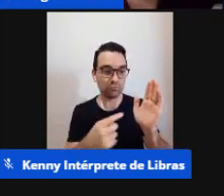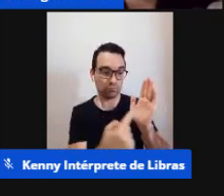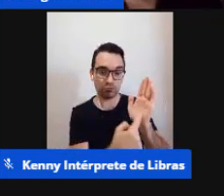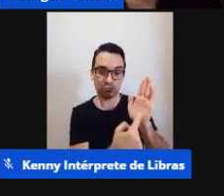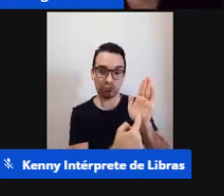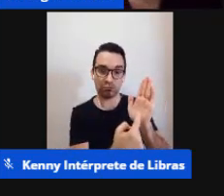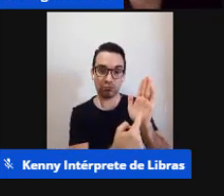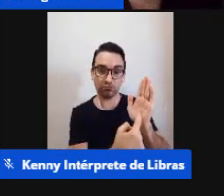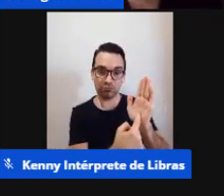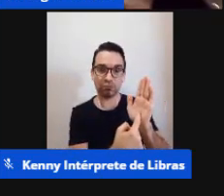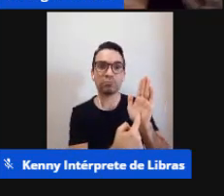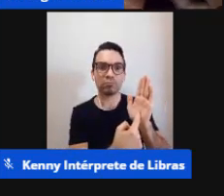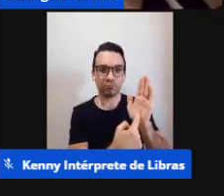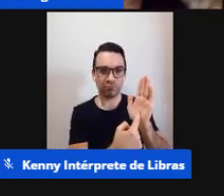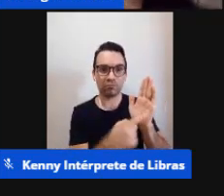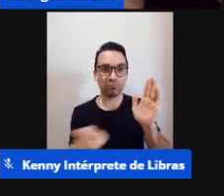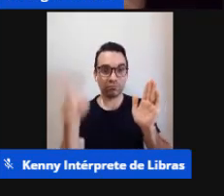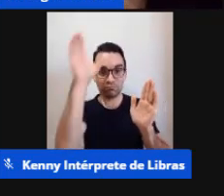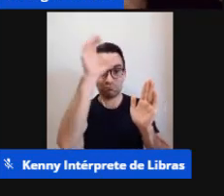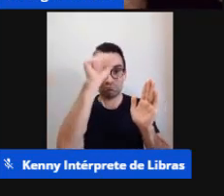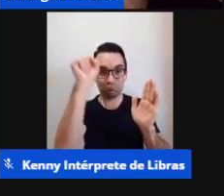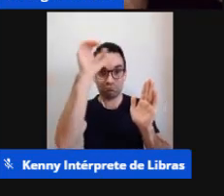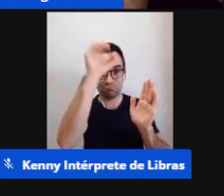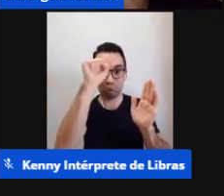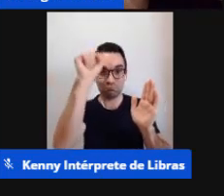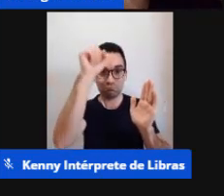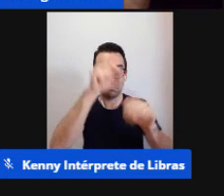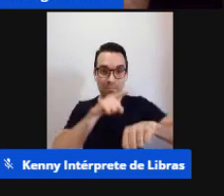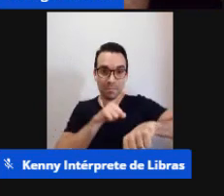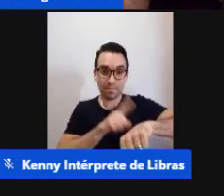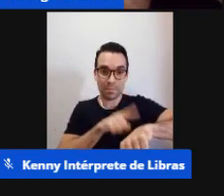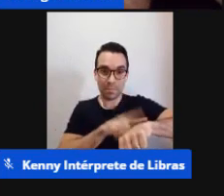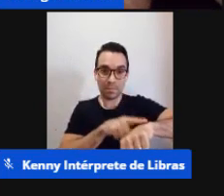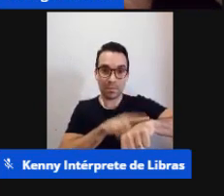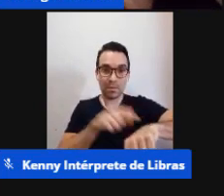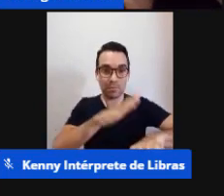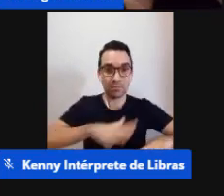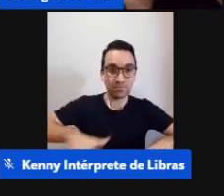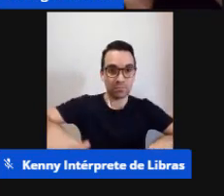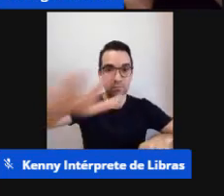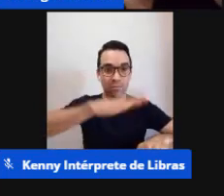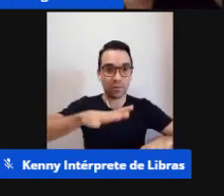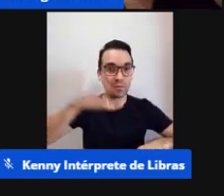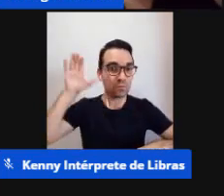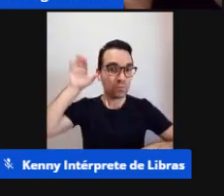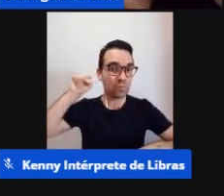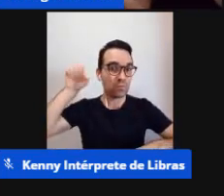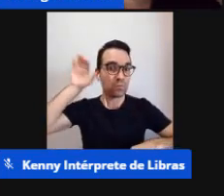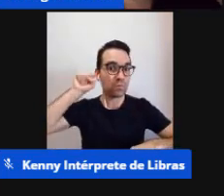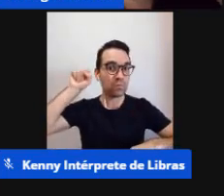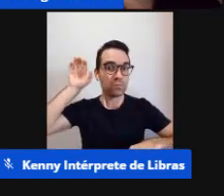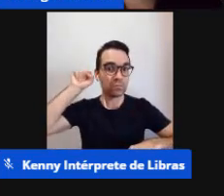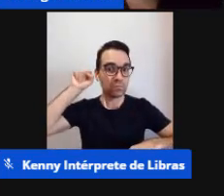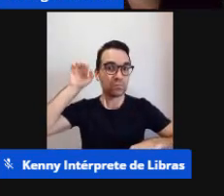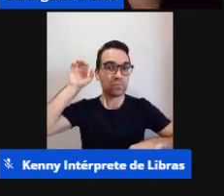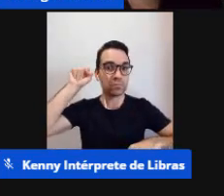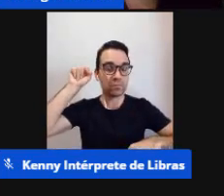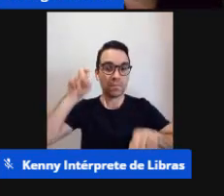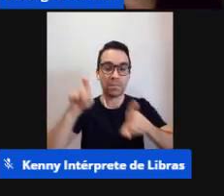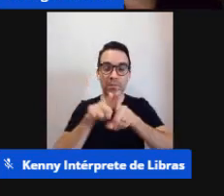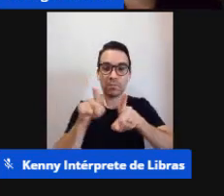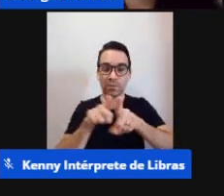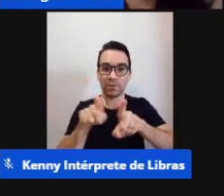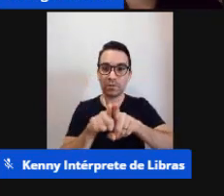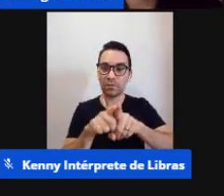Então, ela vai trabalhar o quê? Tempo, espaço, audição, vai trabalhar reflexo e vai trabalhar